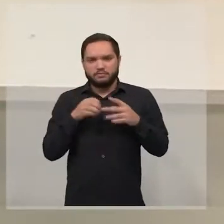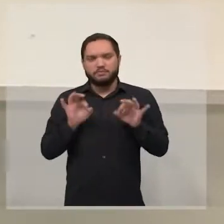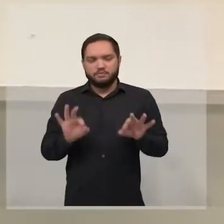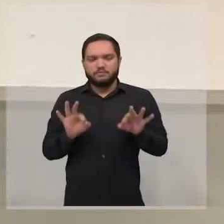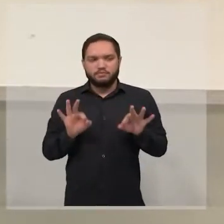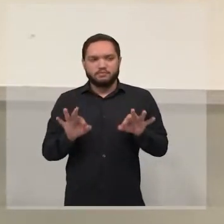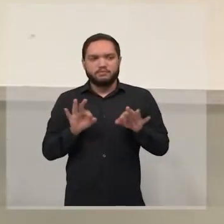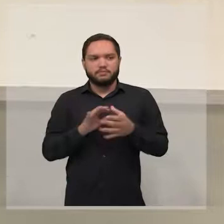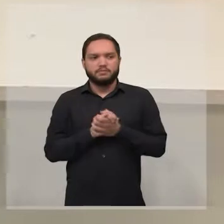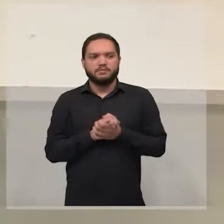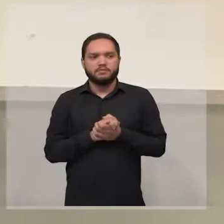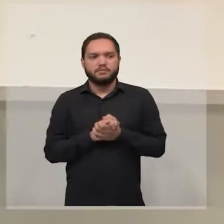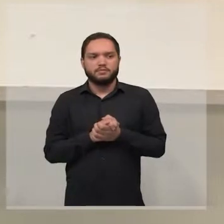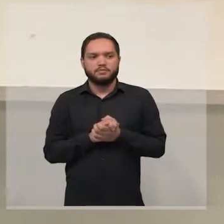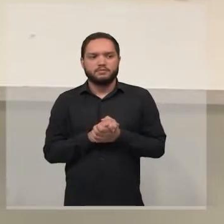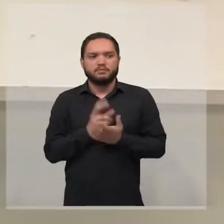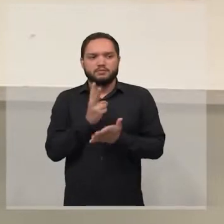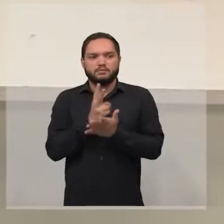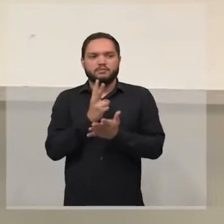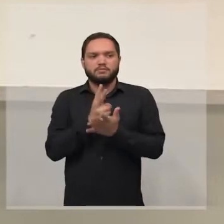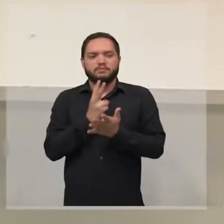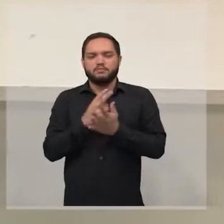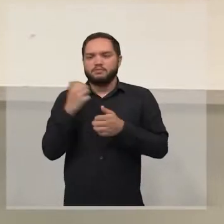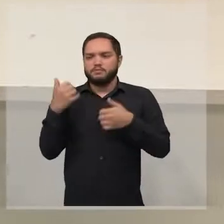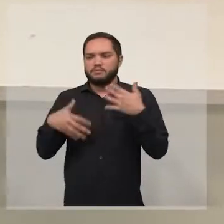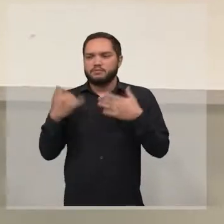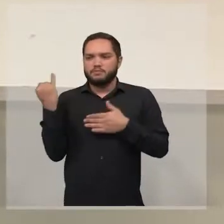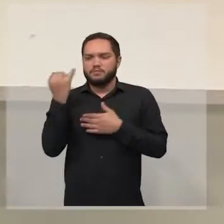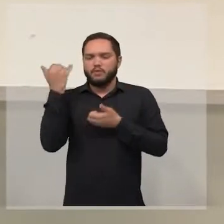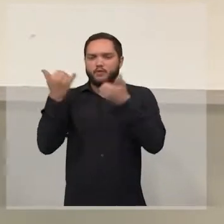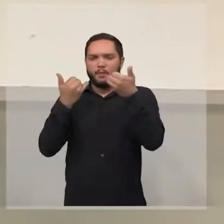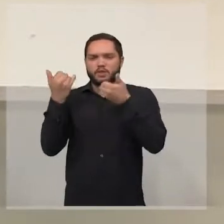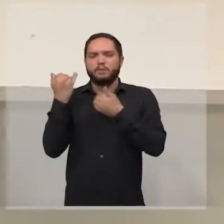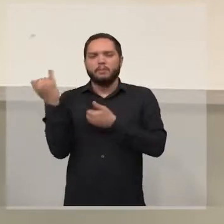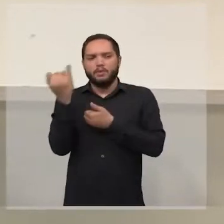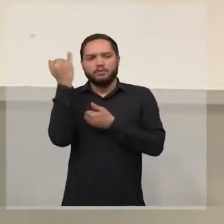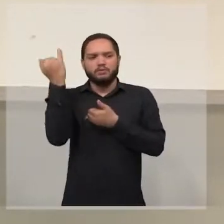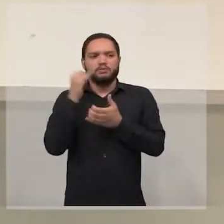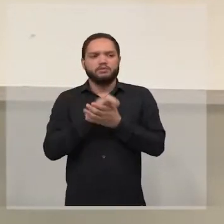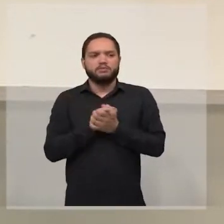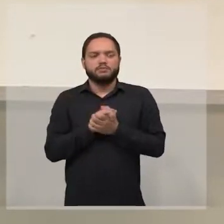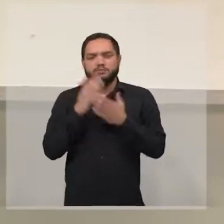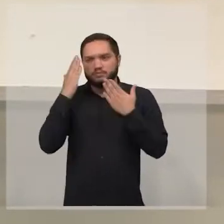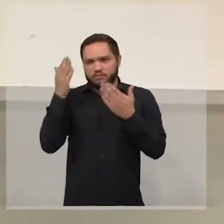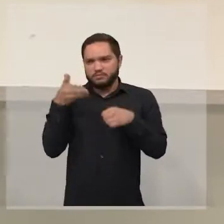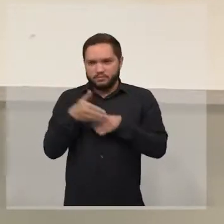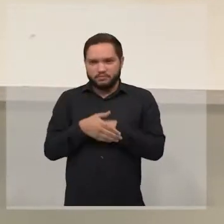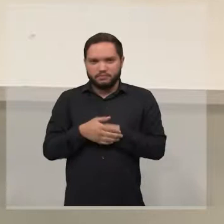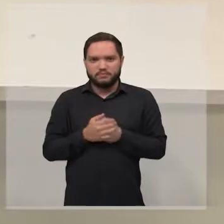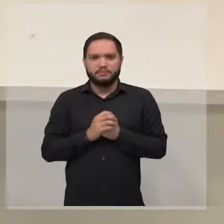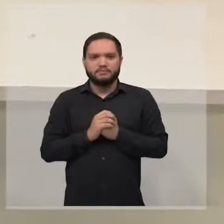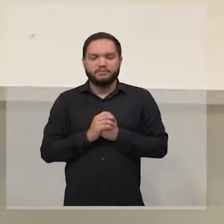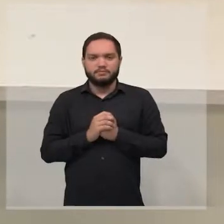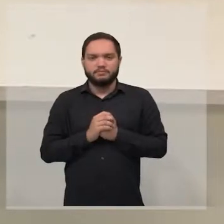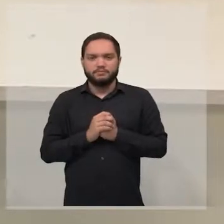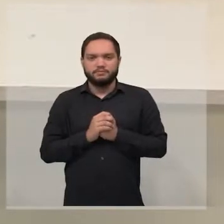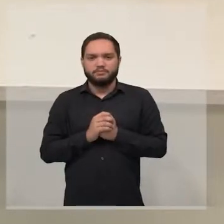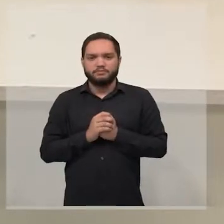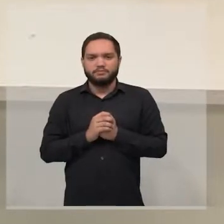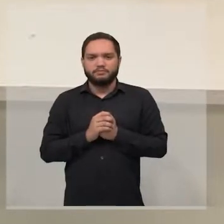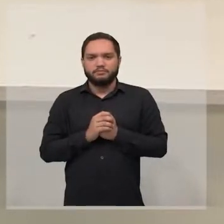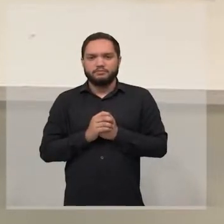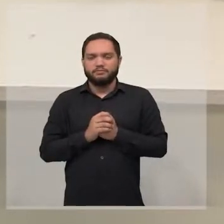Sua sempre rica em informações e importante participação. Obrigado pela presença, vereador. Até o próximo encontro, até a